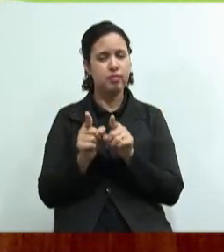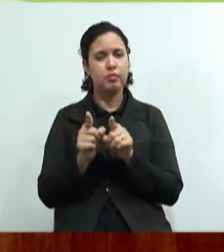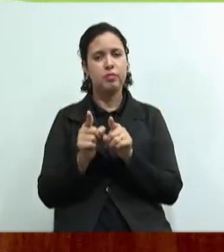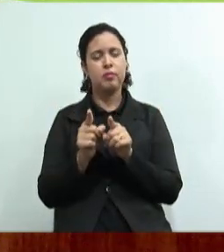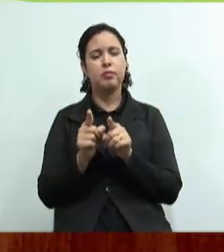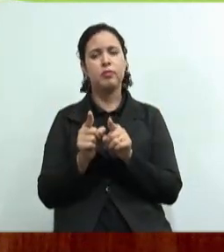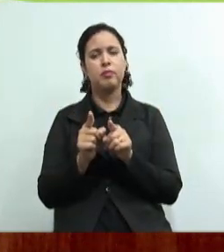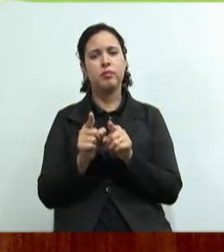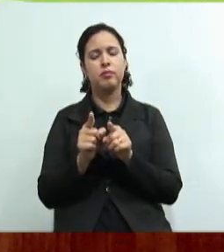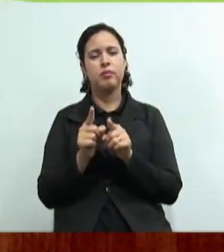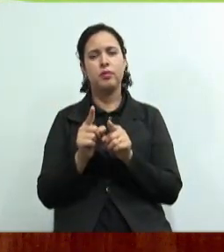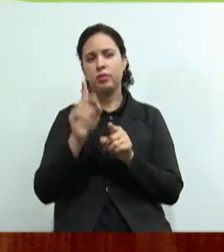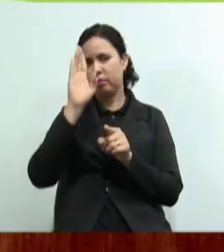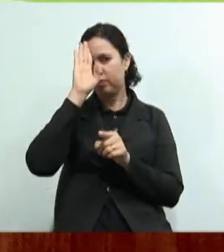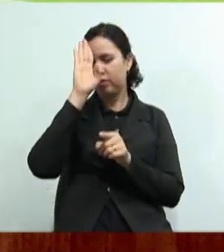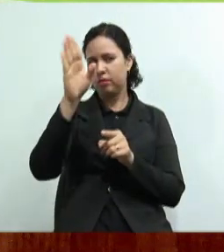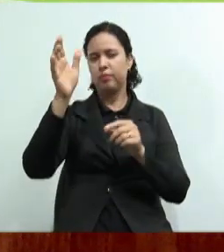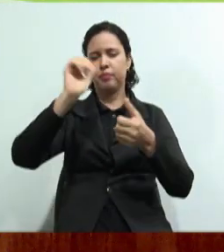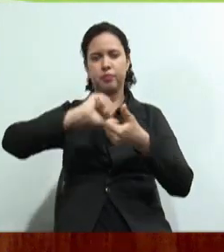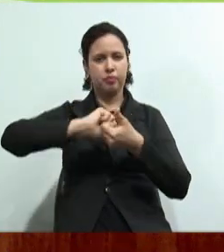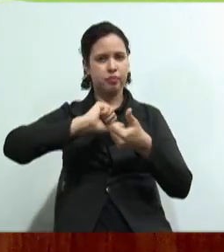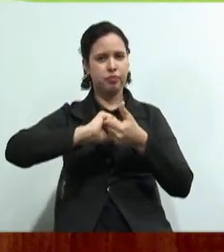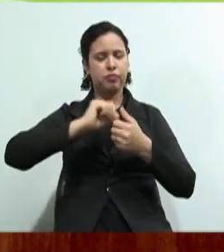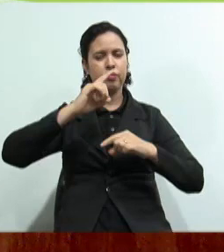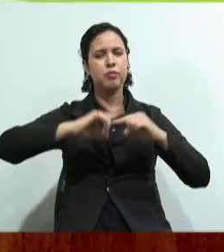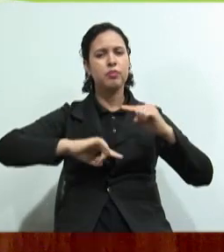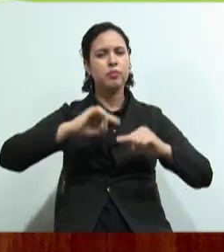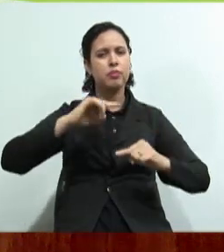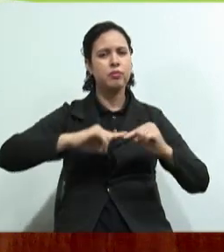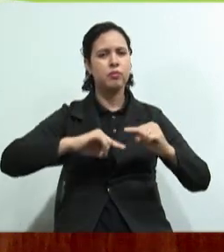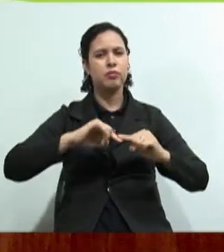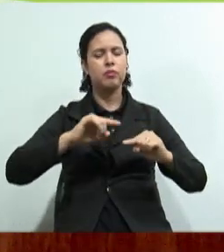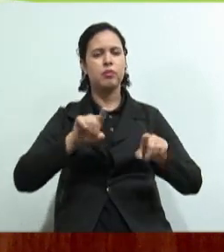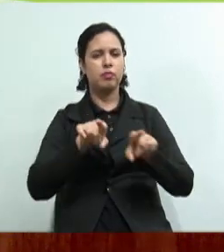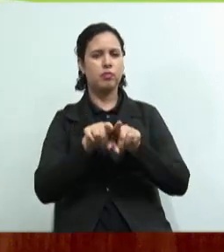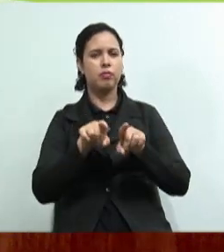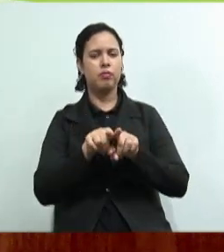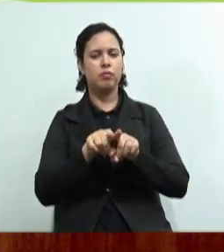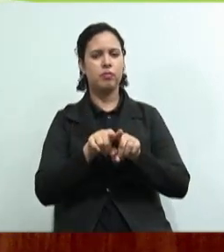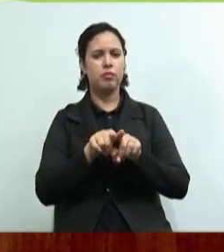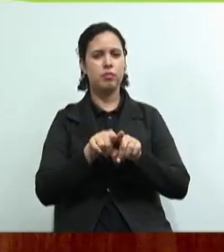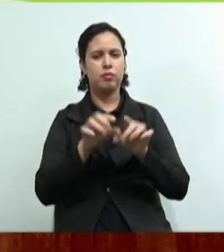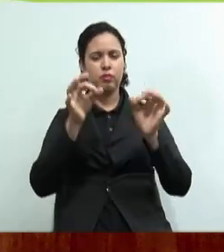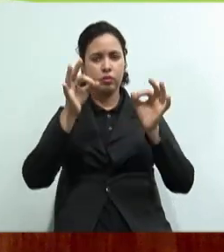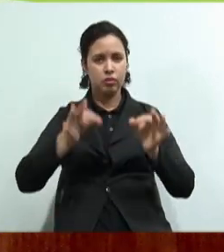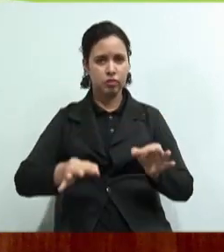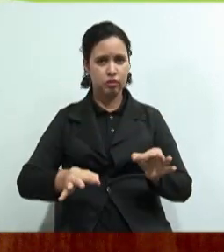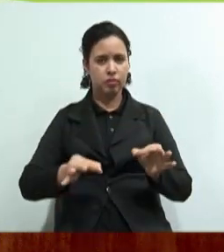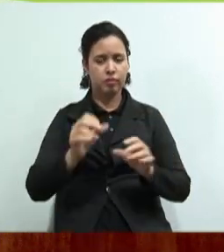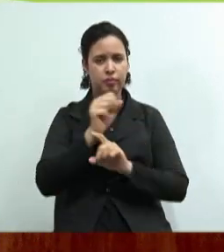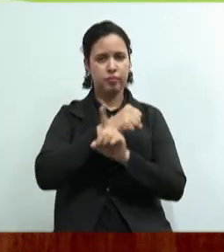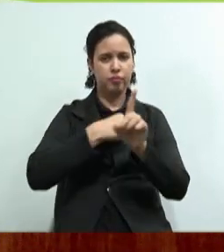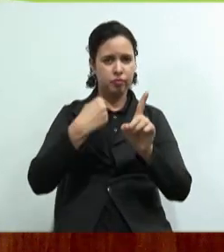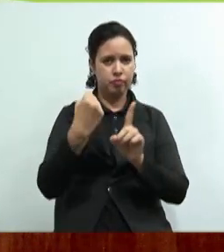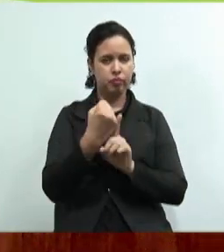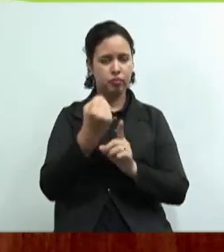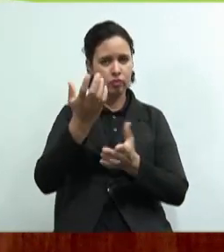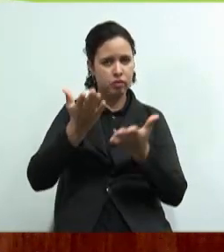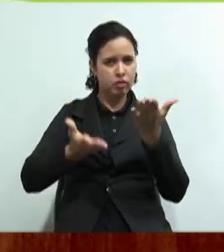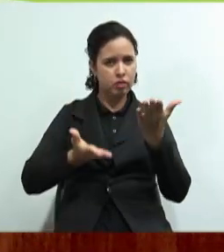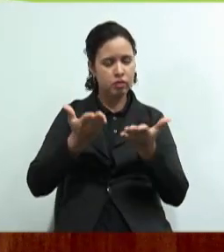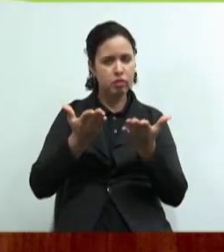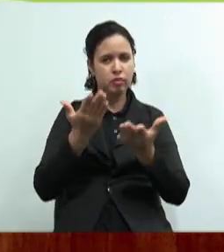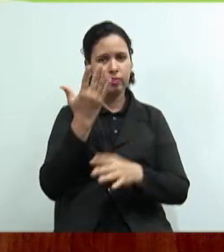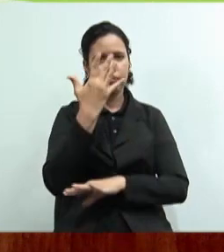dizer sim que eles priorizam a qualidade dos produtos, priorizam a justiça social, o equilíbrio ambiental dentro daquele produto,